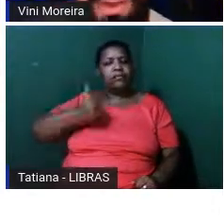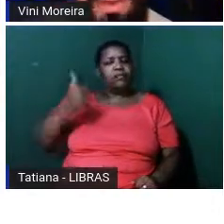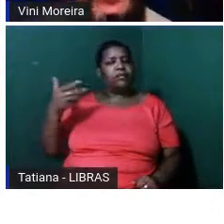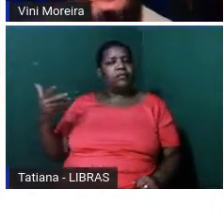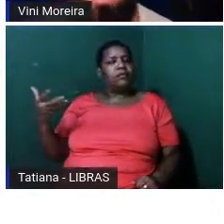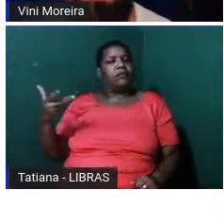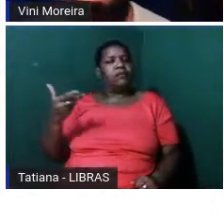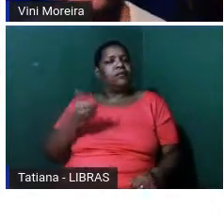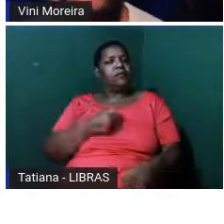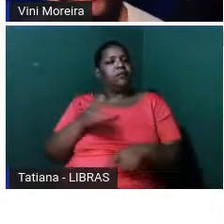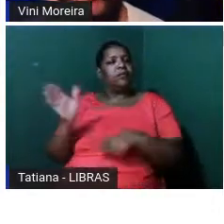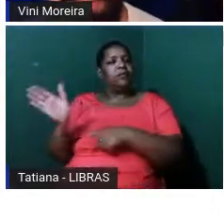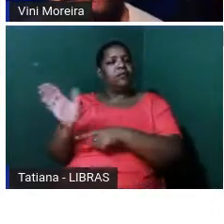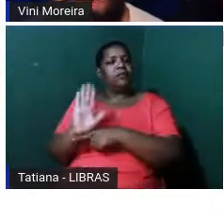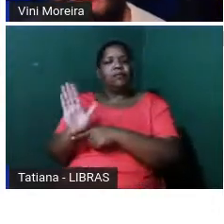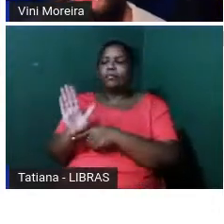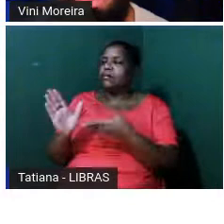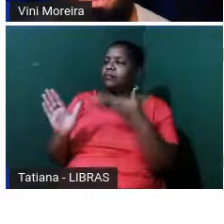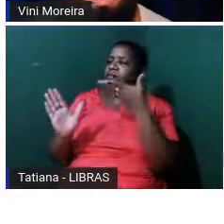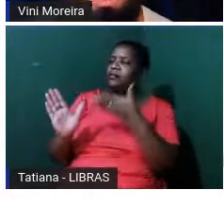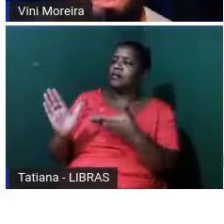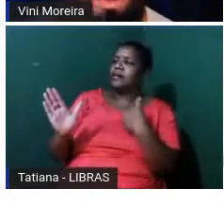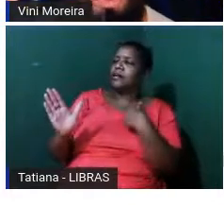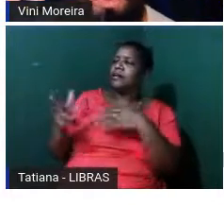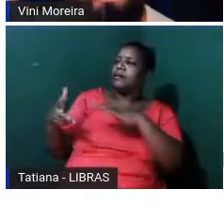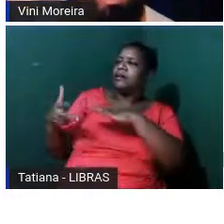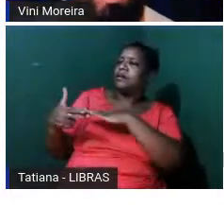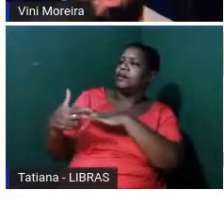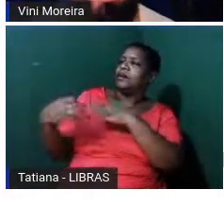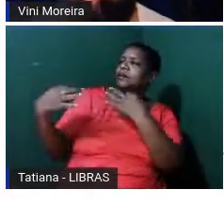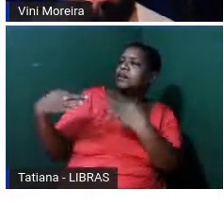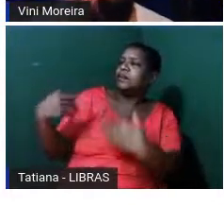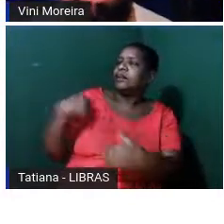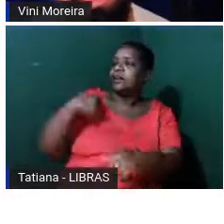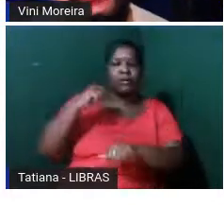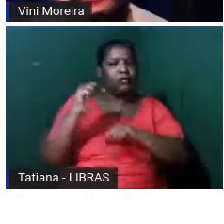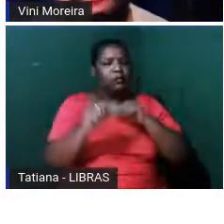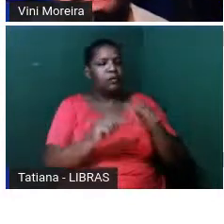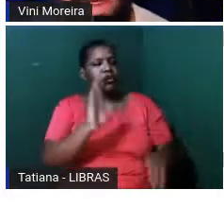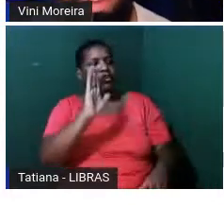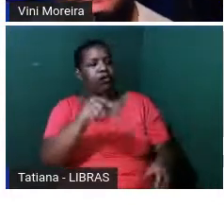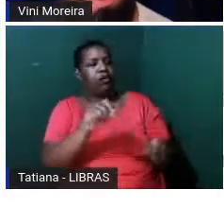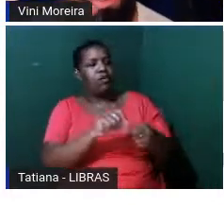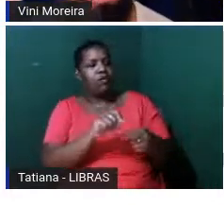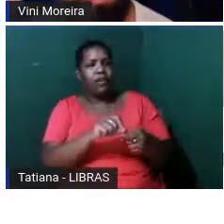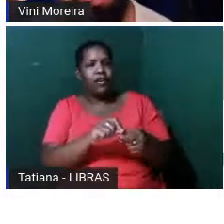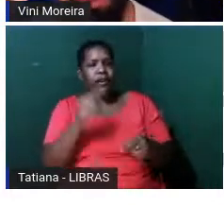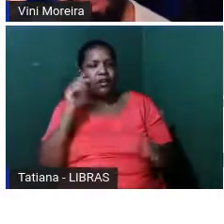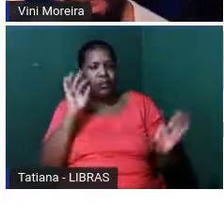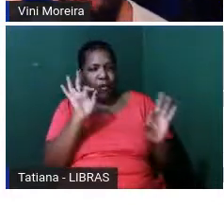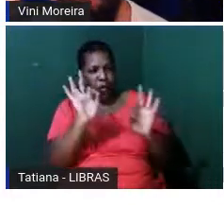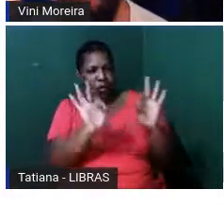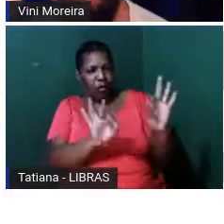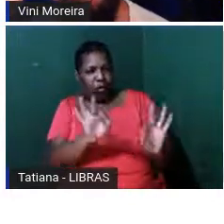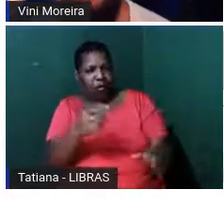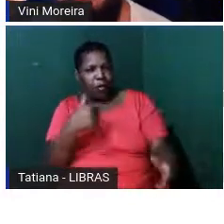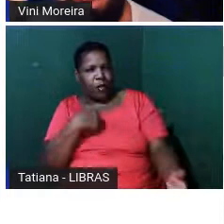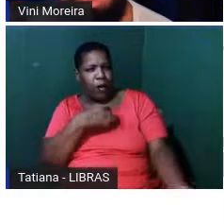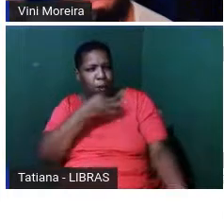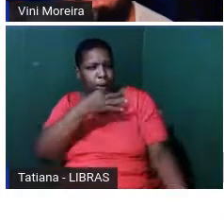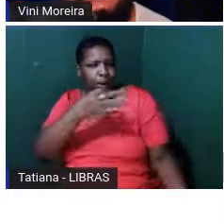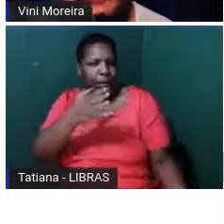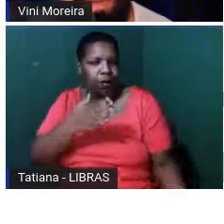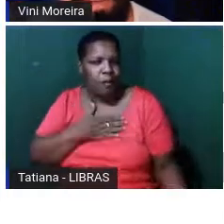salvar o vídeo que pega para si um protagonismo de mudar o que já foi feito para encaixar no que você acha